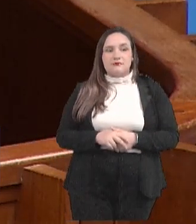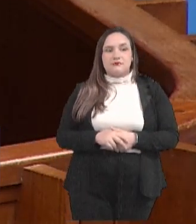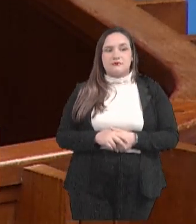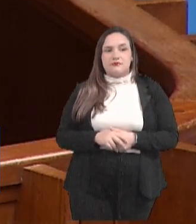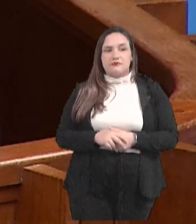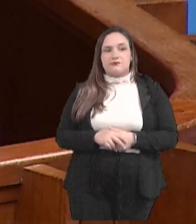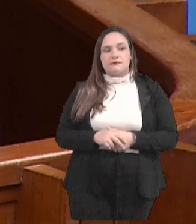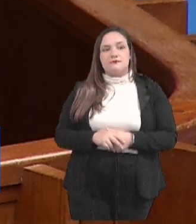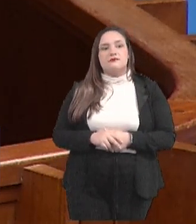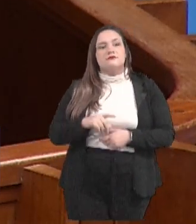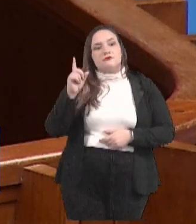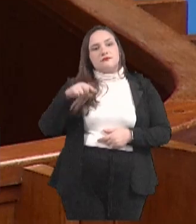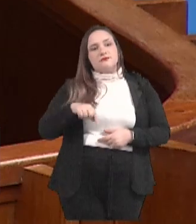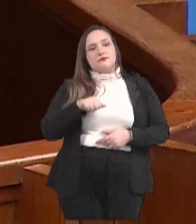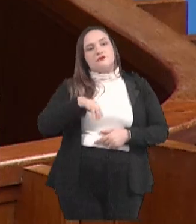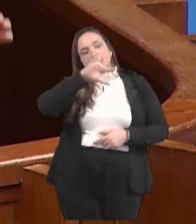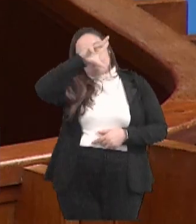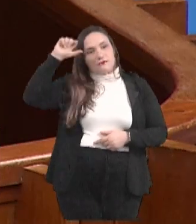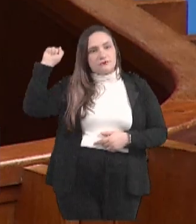Mato Grosso em Cuiabá,